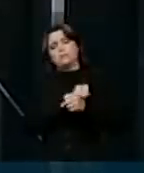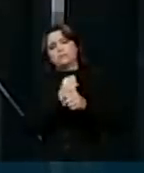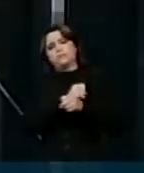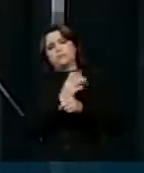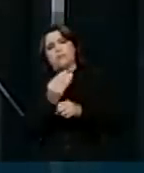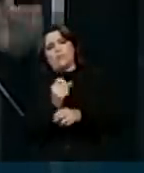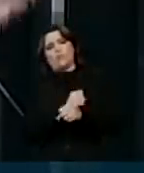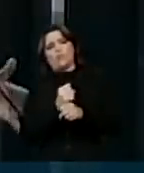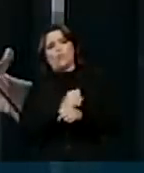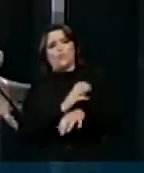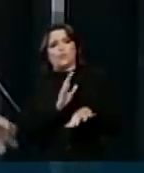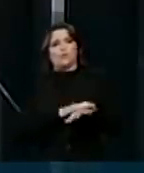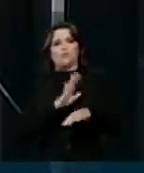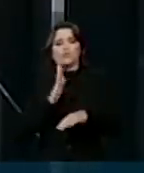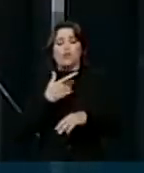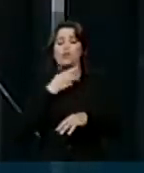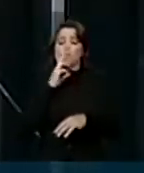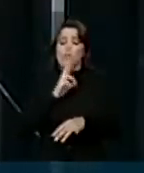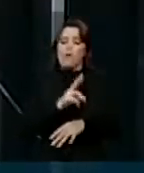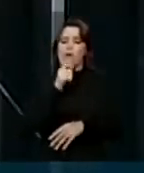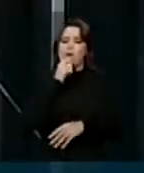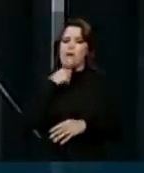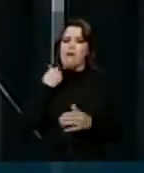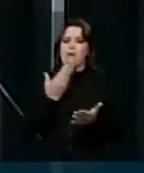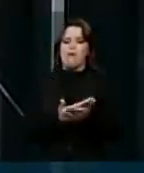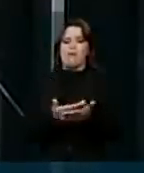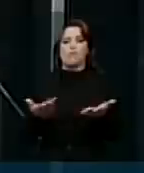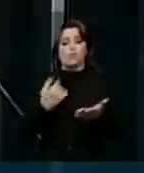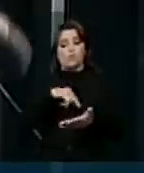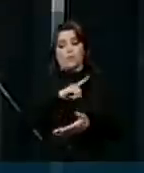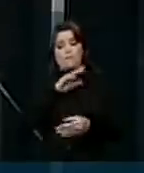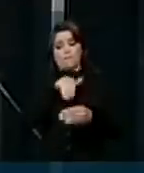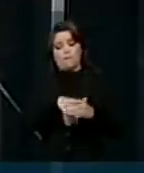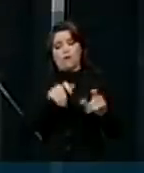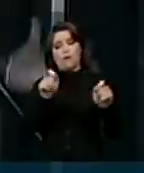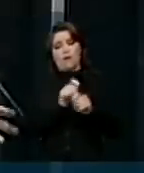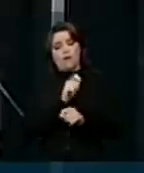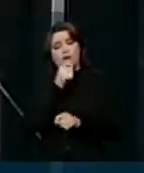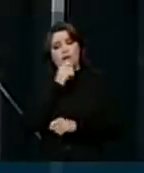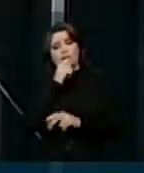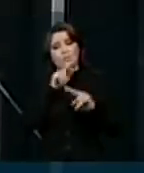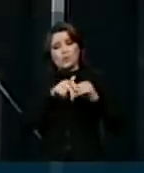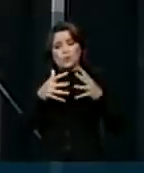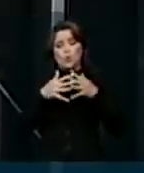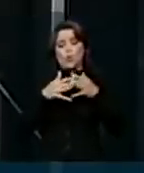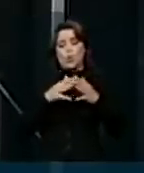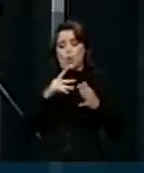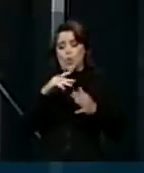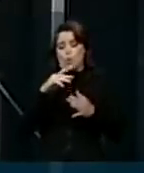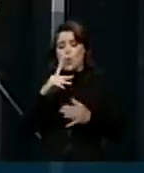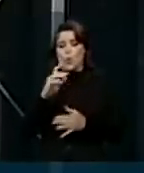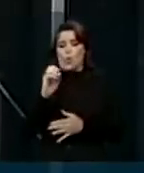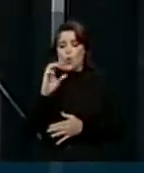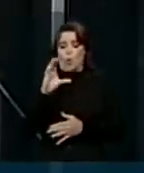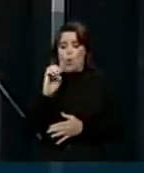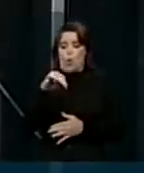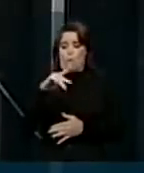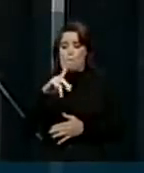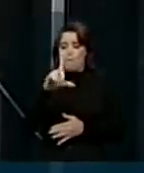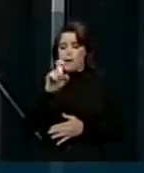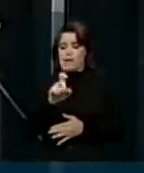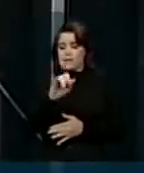anos, e se não foram decididos ainda, se nós não votamos, dada a sua complexidade, não por causa